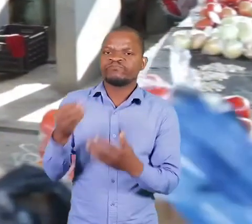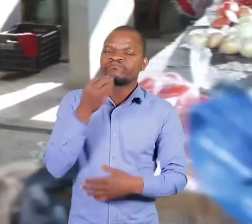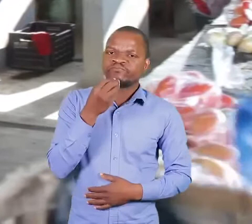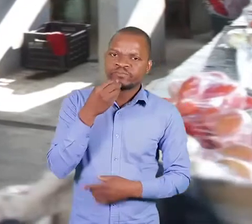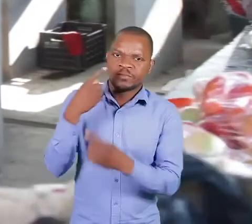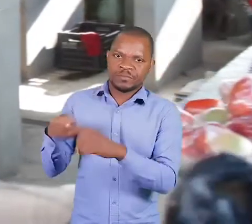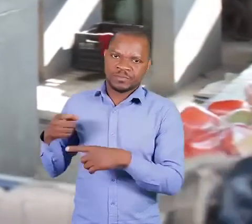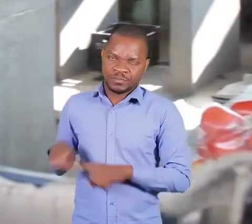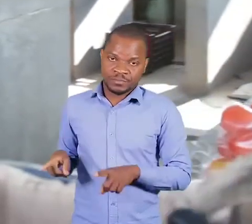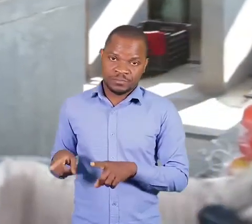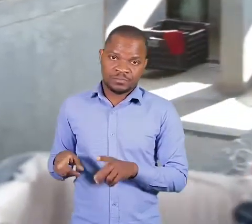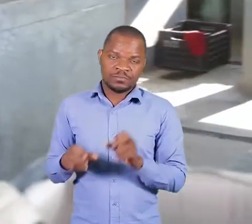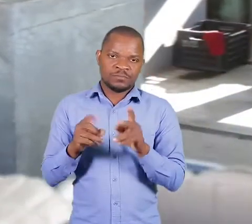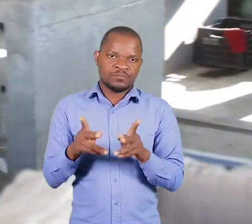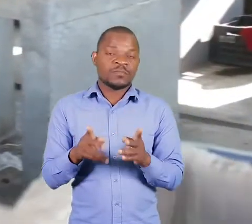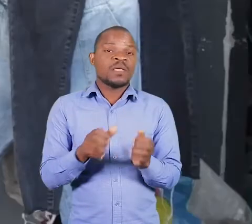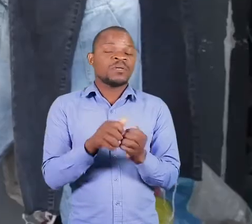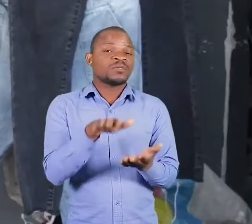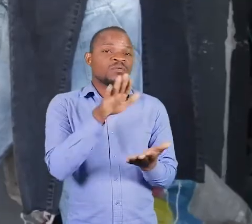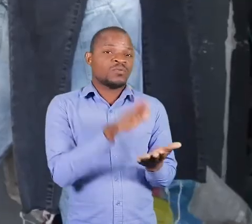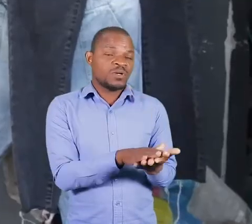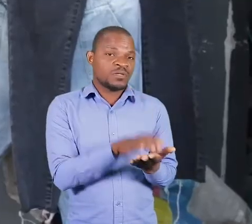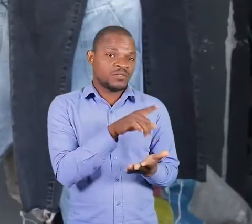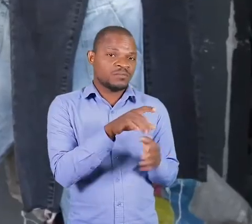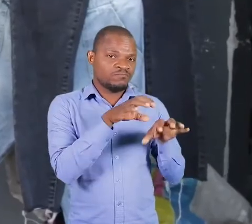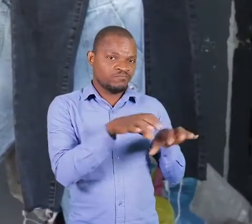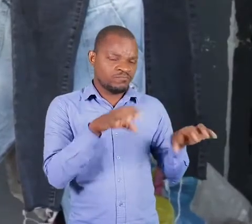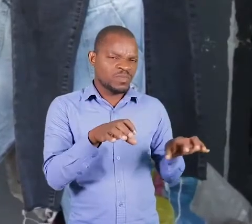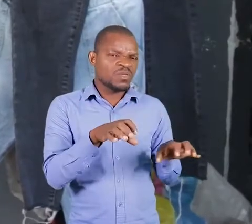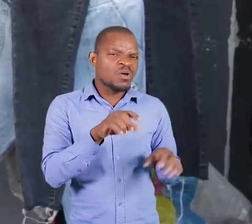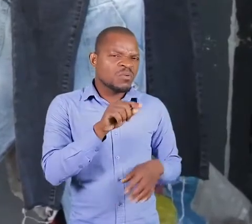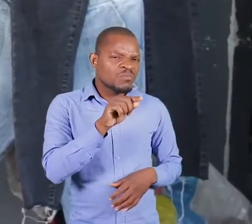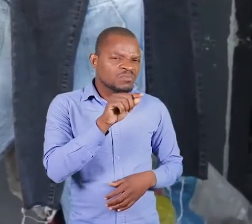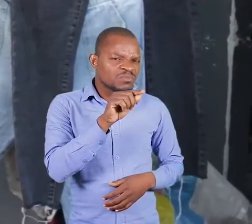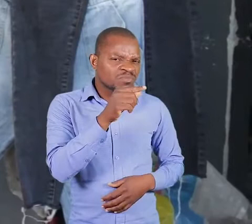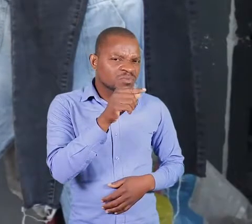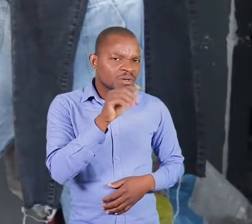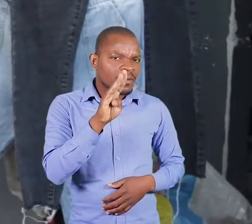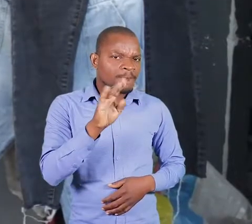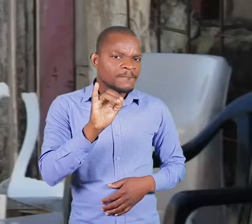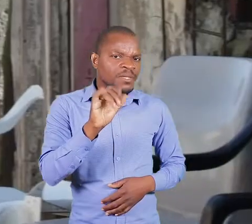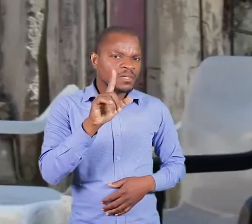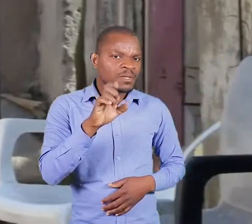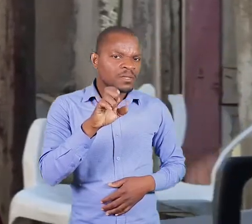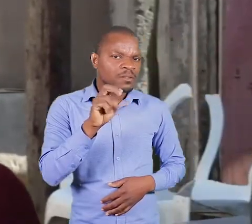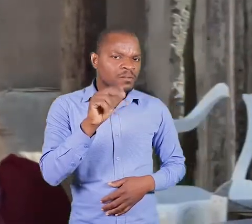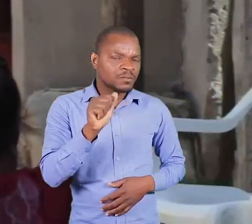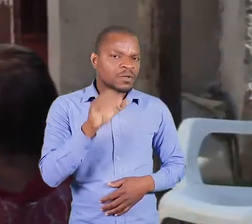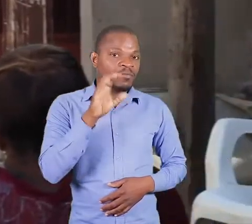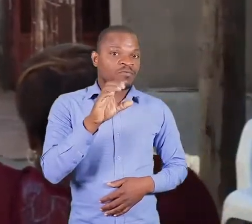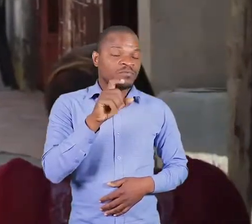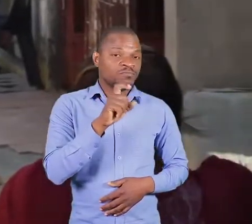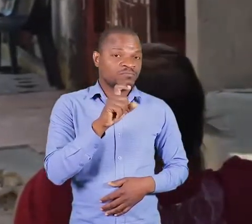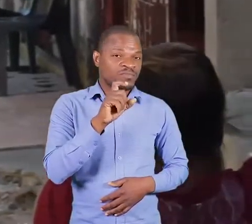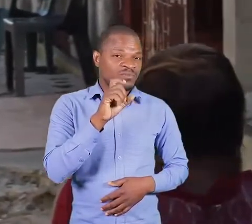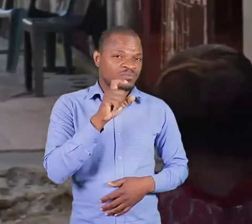província de Gaza, distrito de Belém, é um exemplo de como as mulheres estão cada vez mais a vender nos mercados. Mesmo assim,